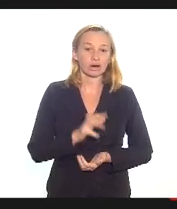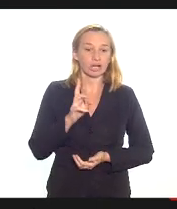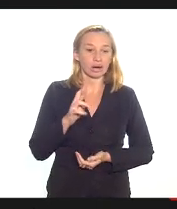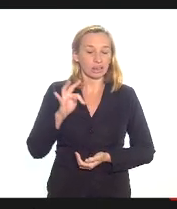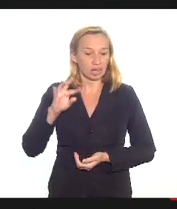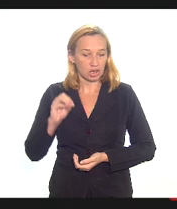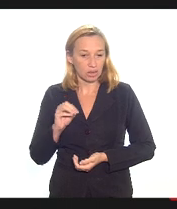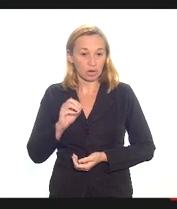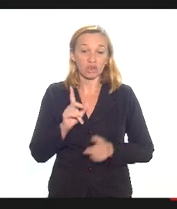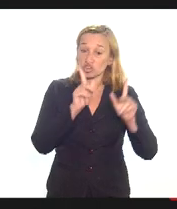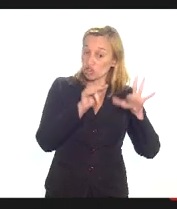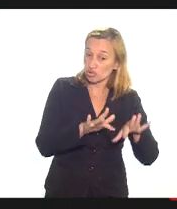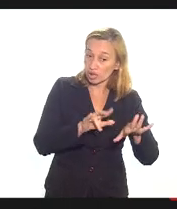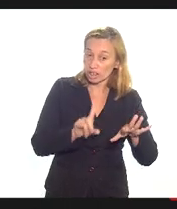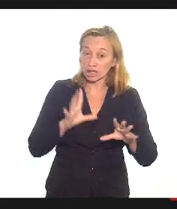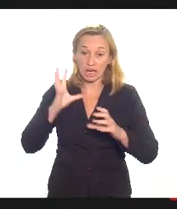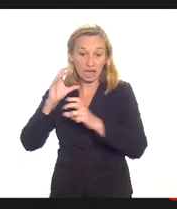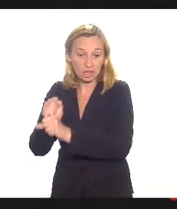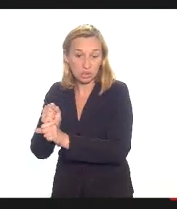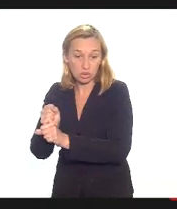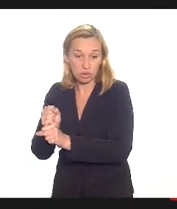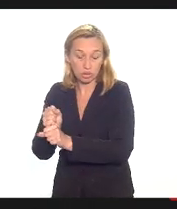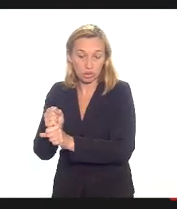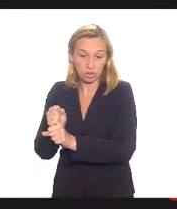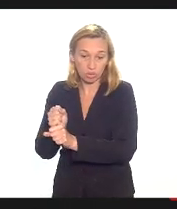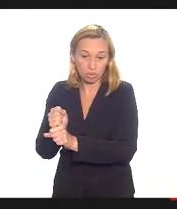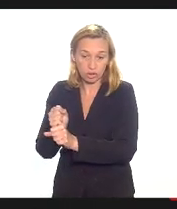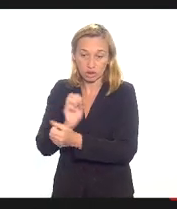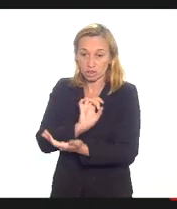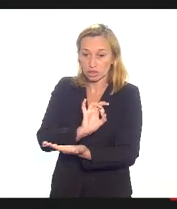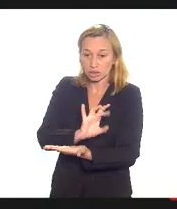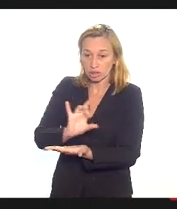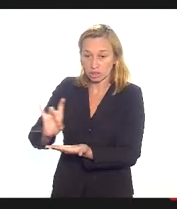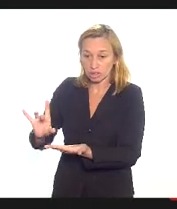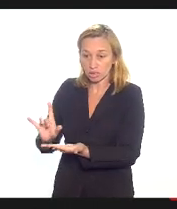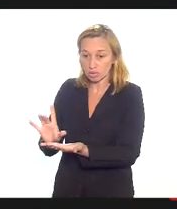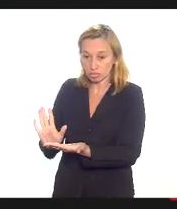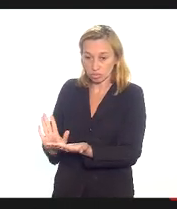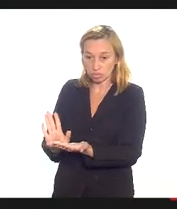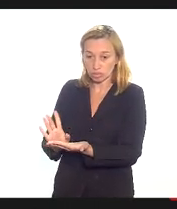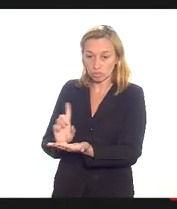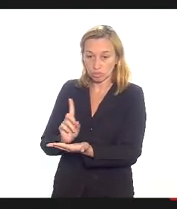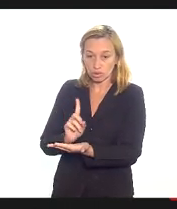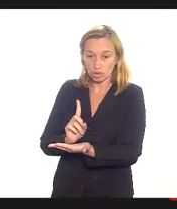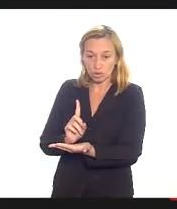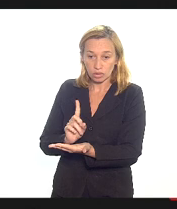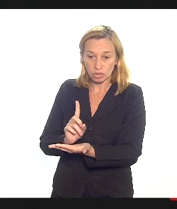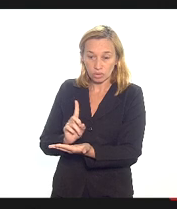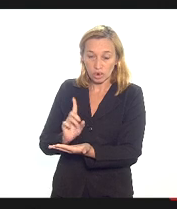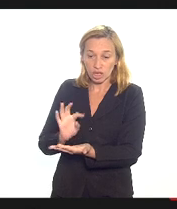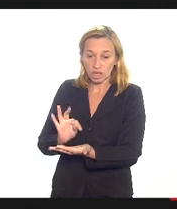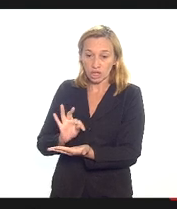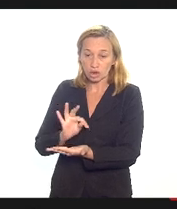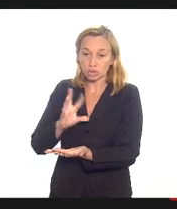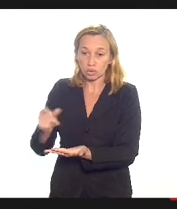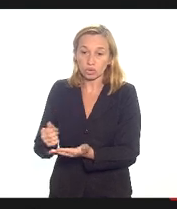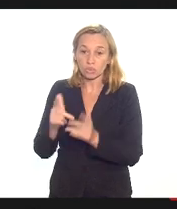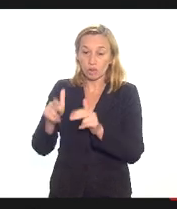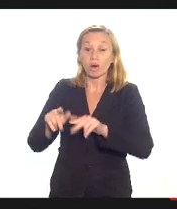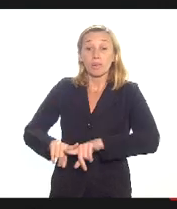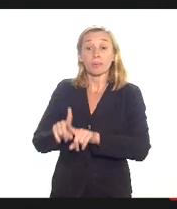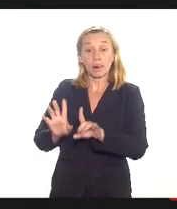é diferente, a soma das partes não necessariamente dá uma parte toda. E isso